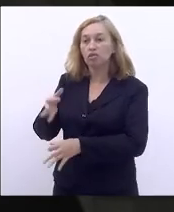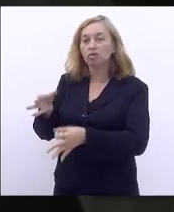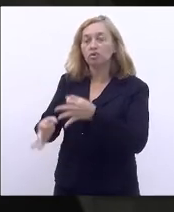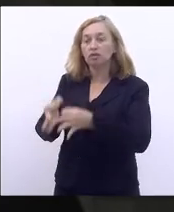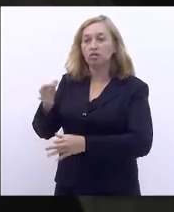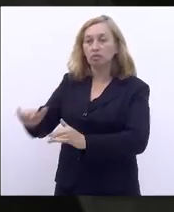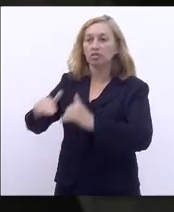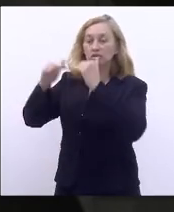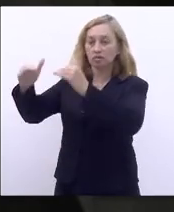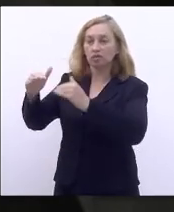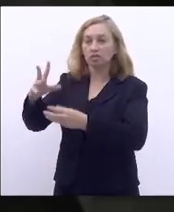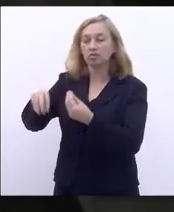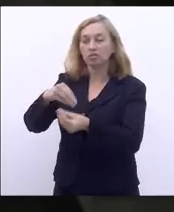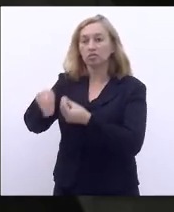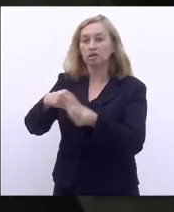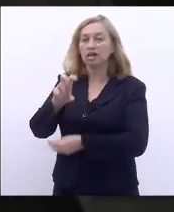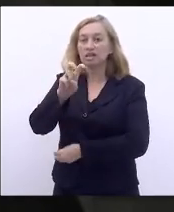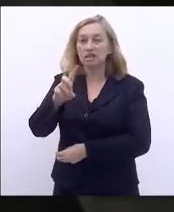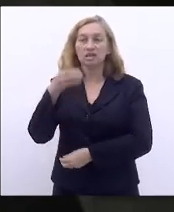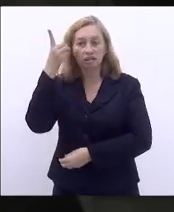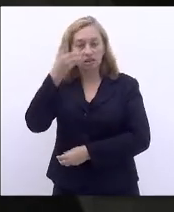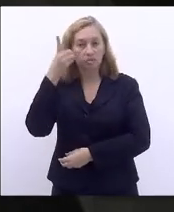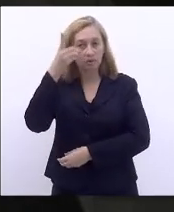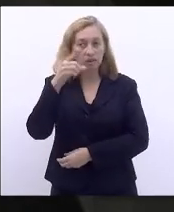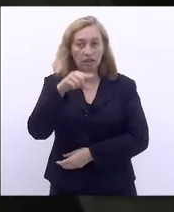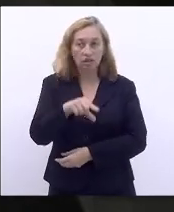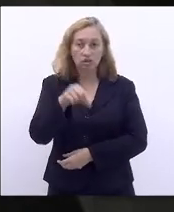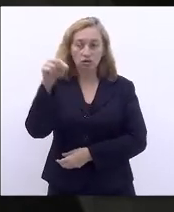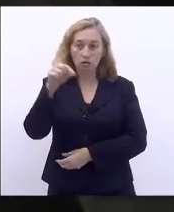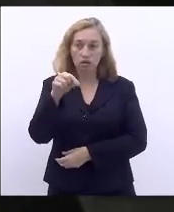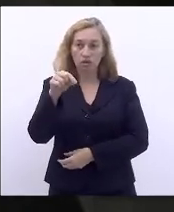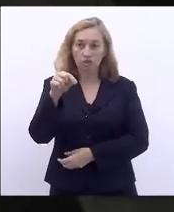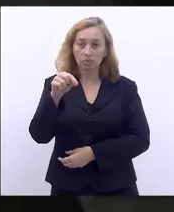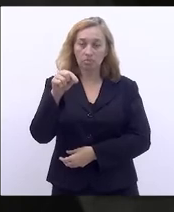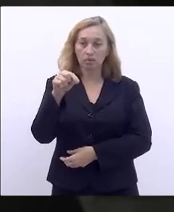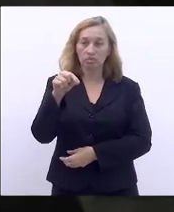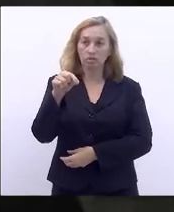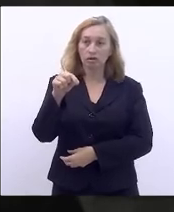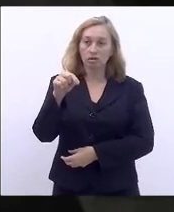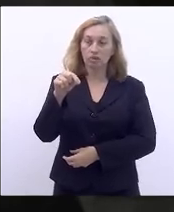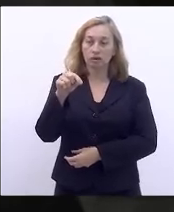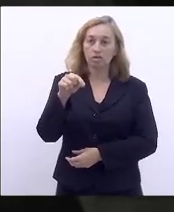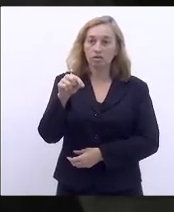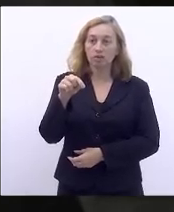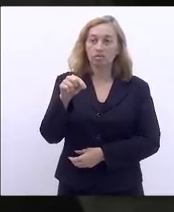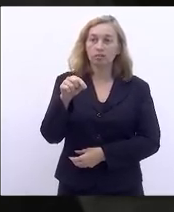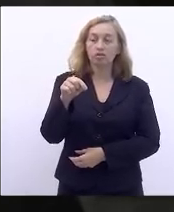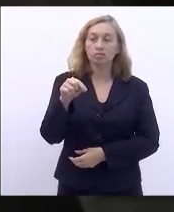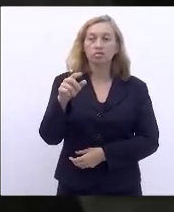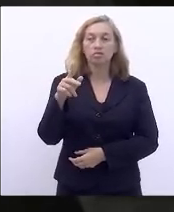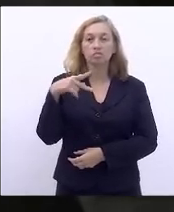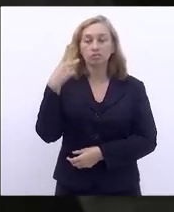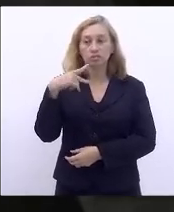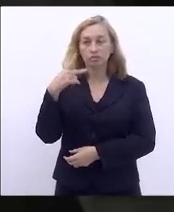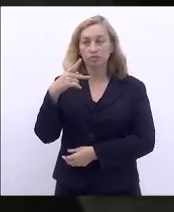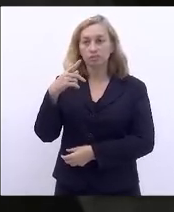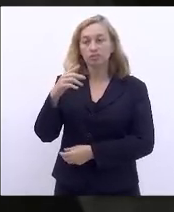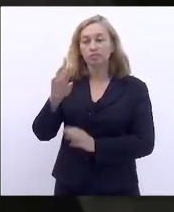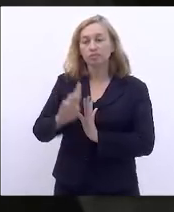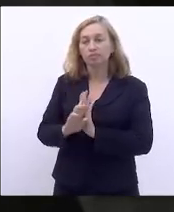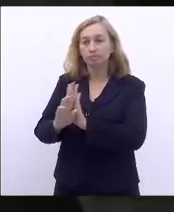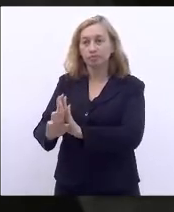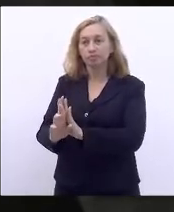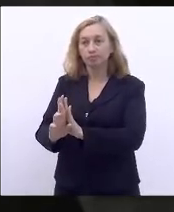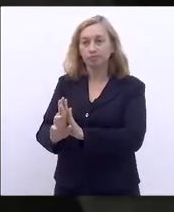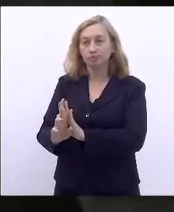cinco deputados desta casa foram eleitos pelos parlamentares para representar a Assembleia no